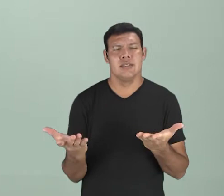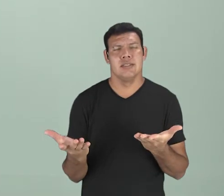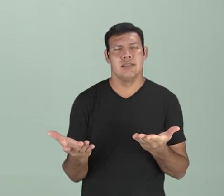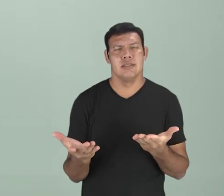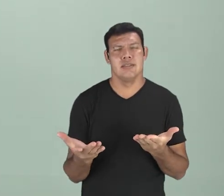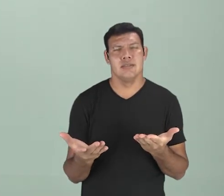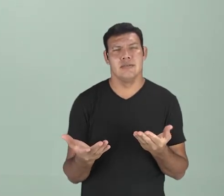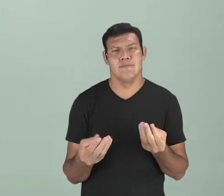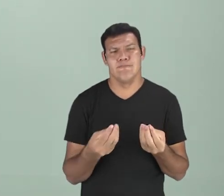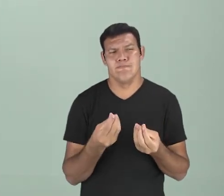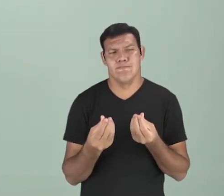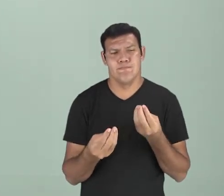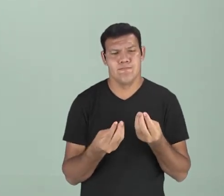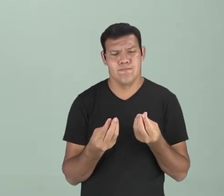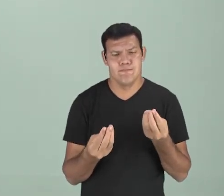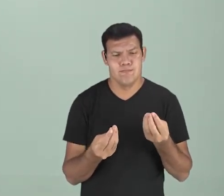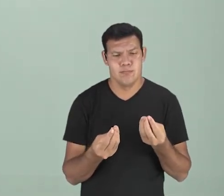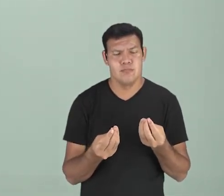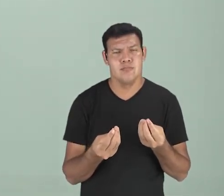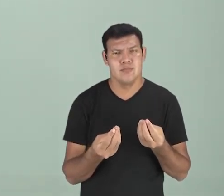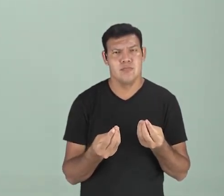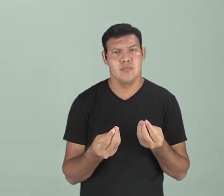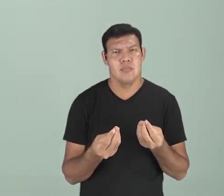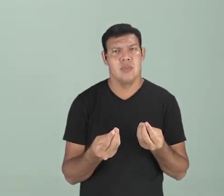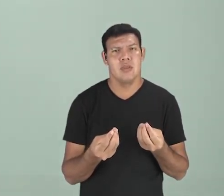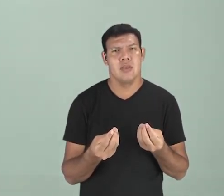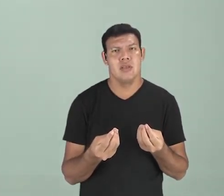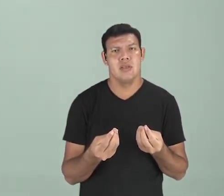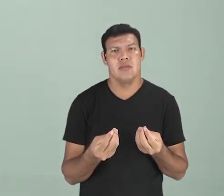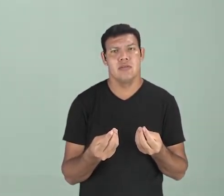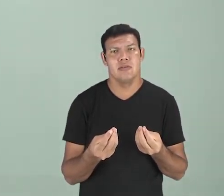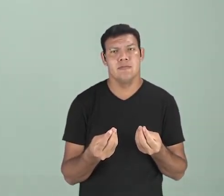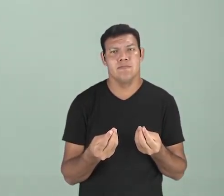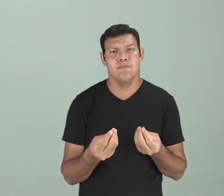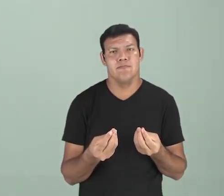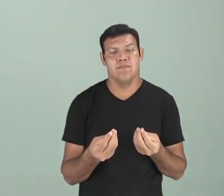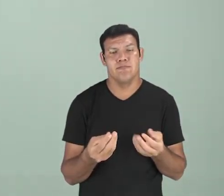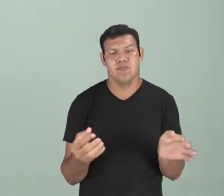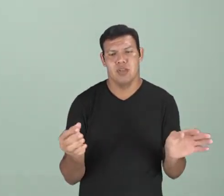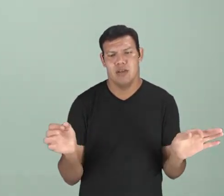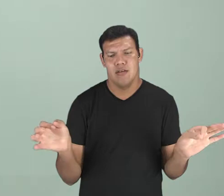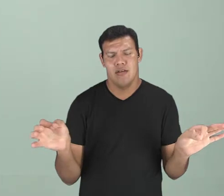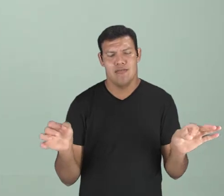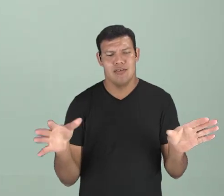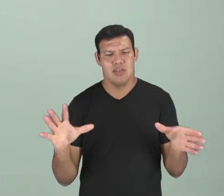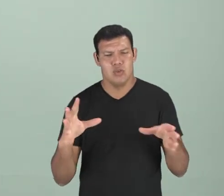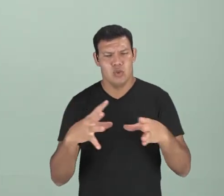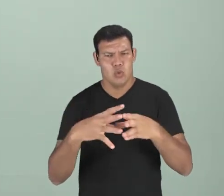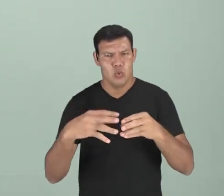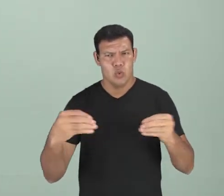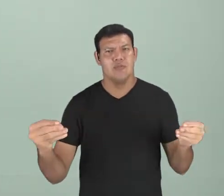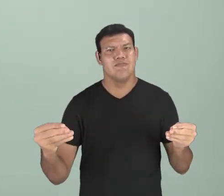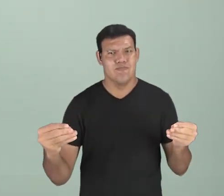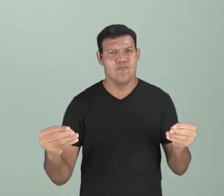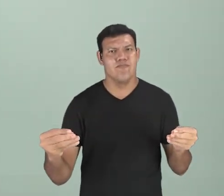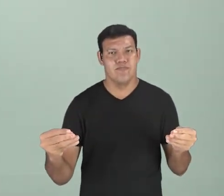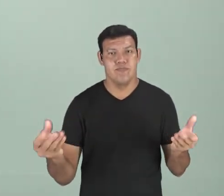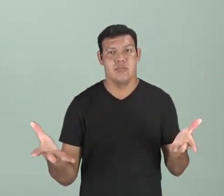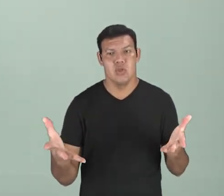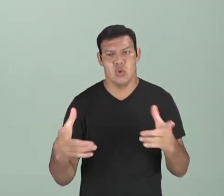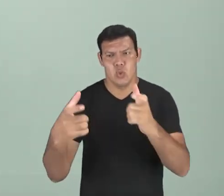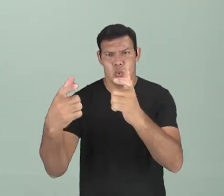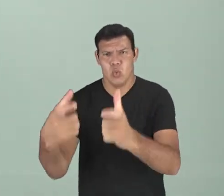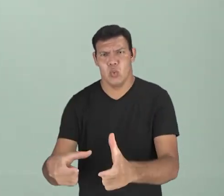nos mais absurdos casos, desde de uma extinção de um determinado espaço ou local que passa a